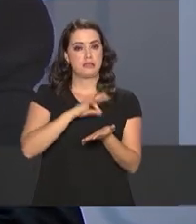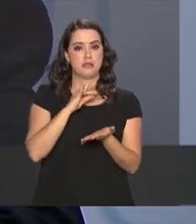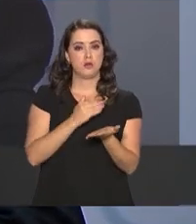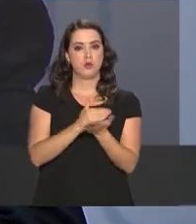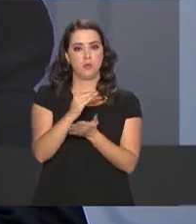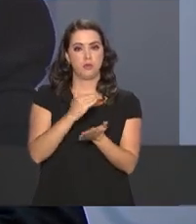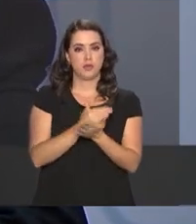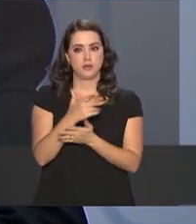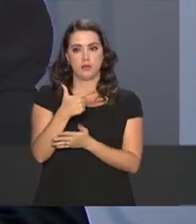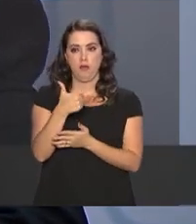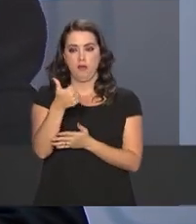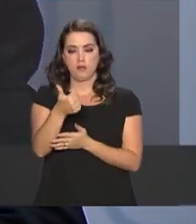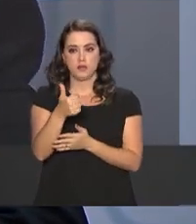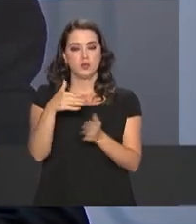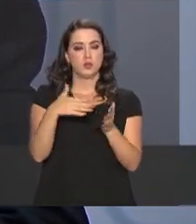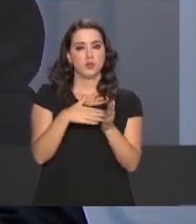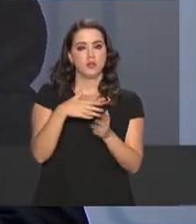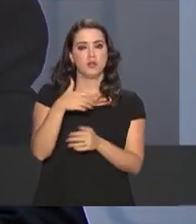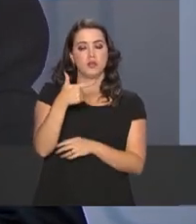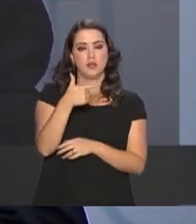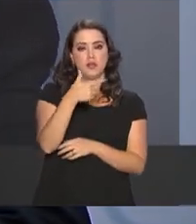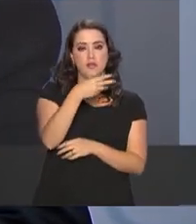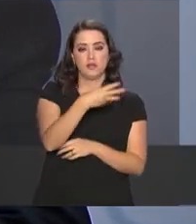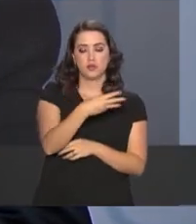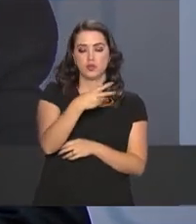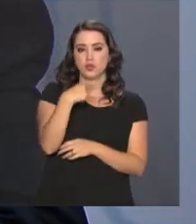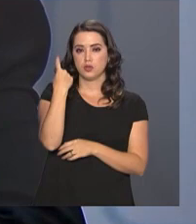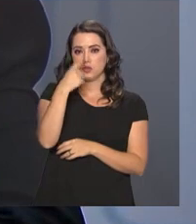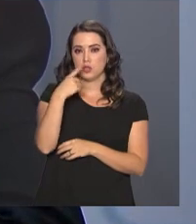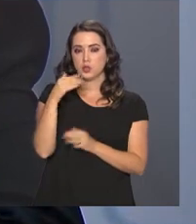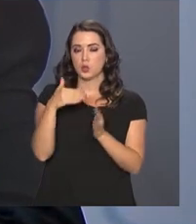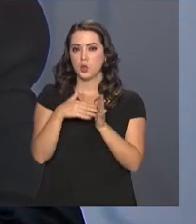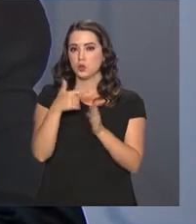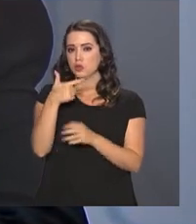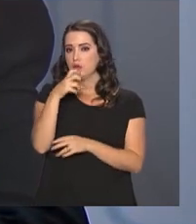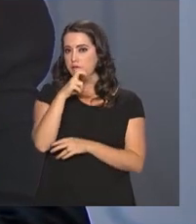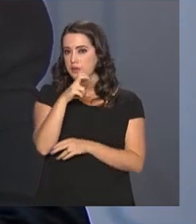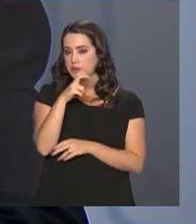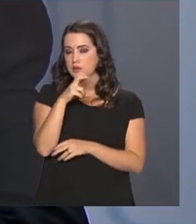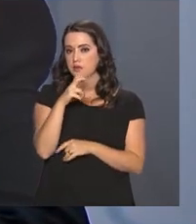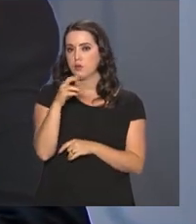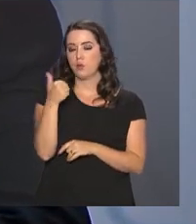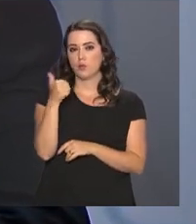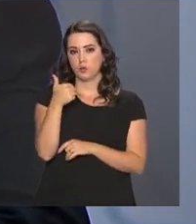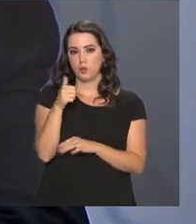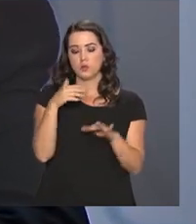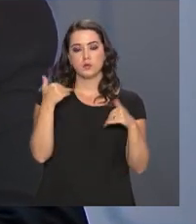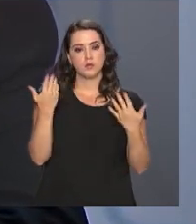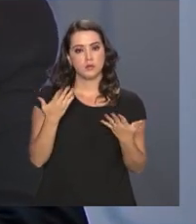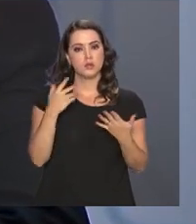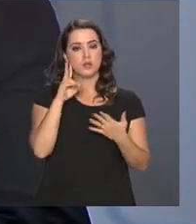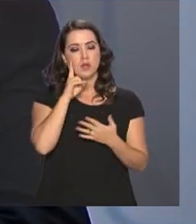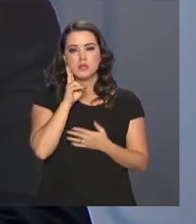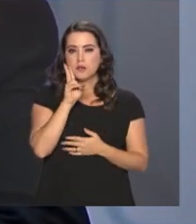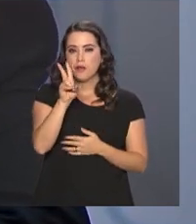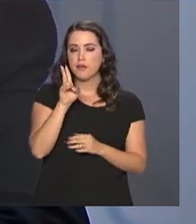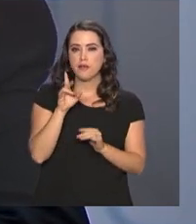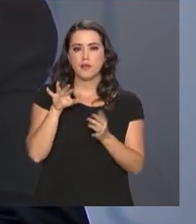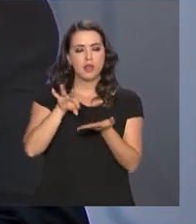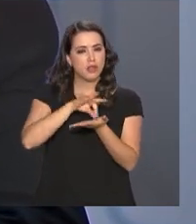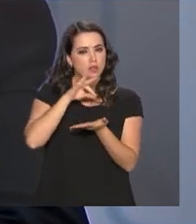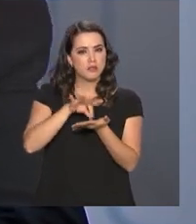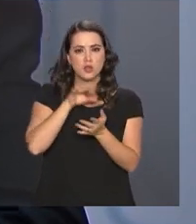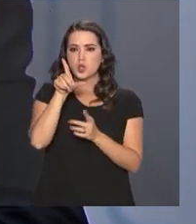21 até às 23 horas e 59 minutos do dia 25 é de 11 no ato da inscrição profissional